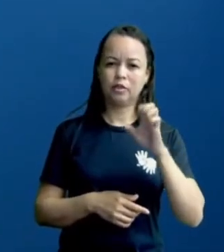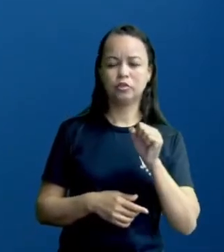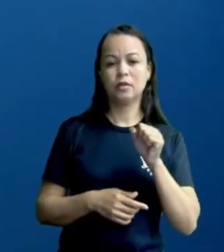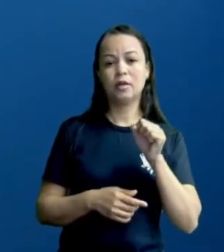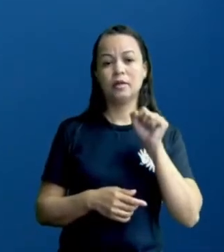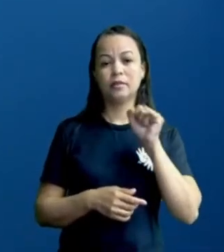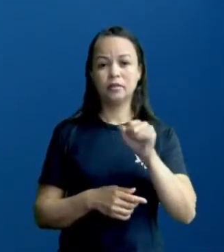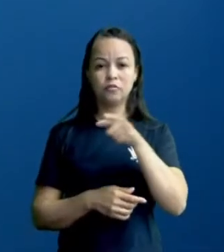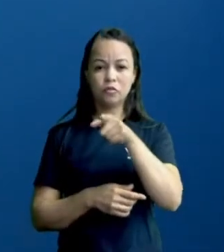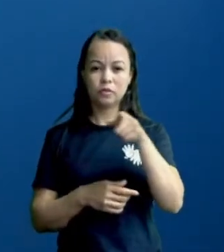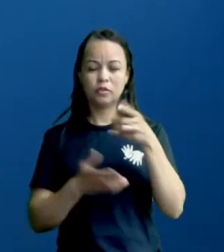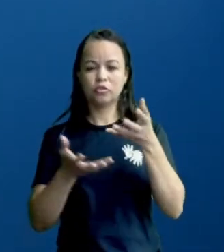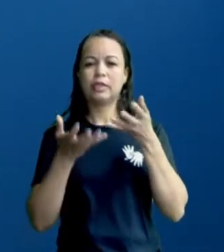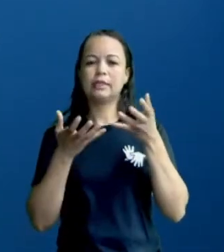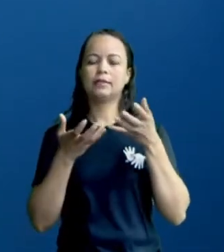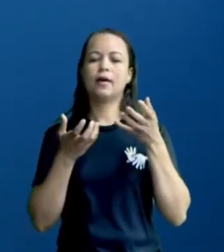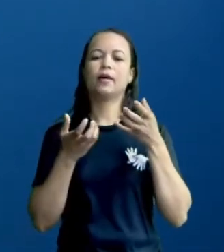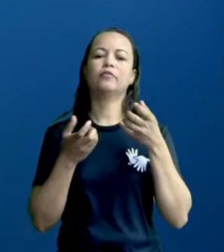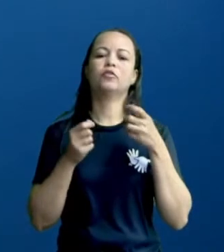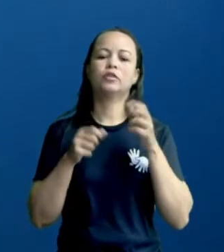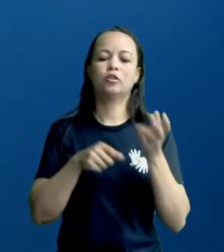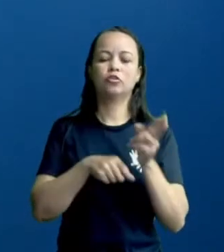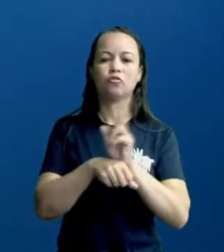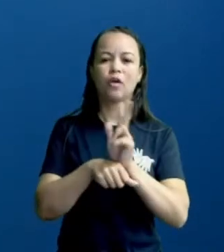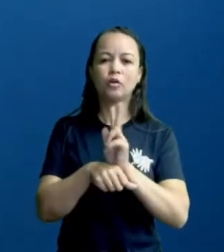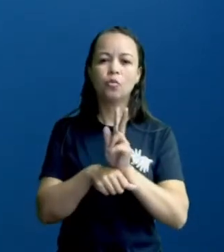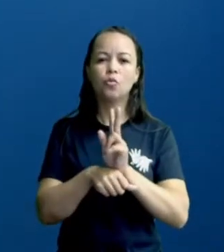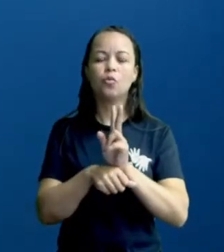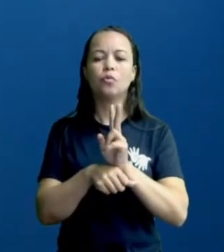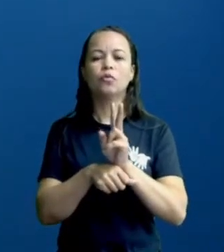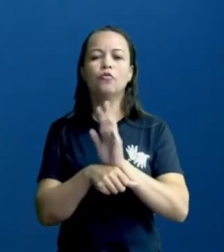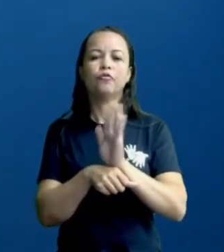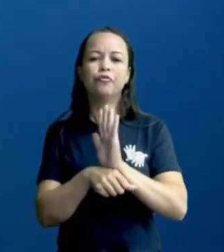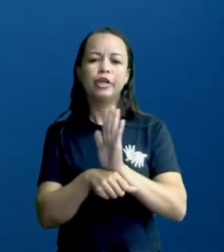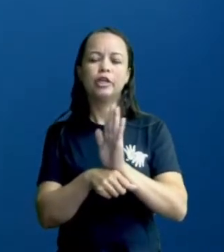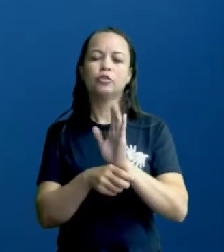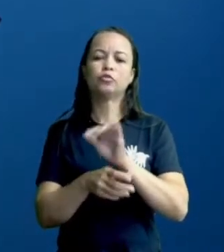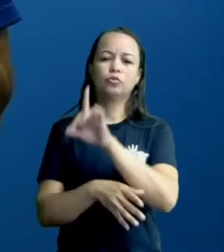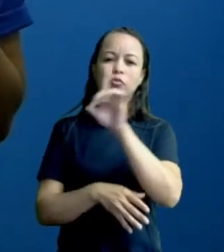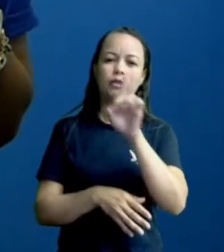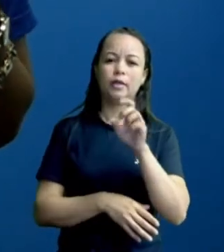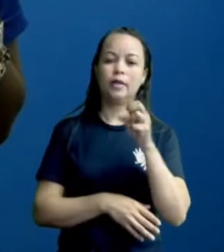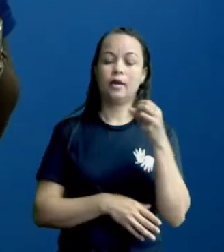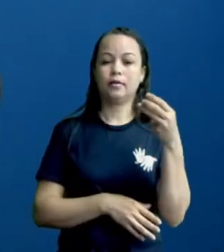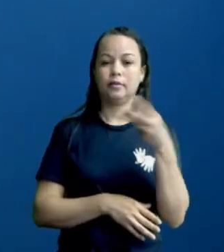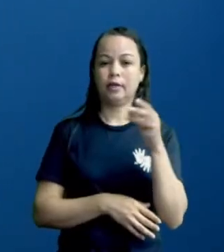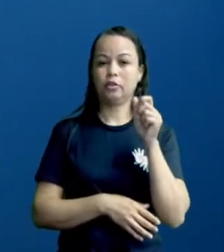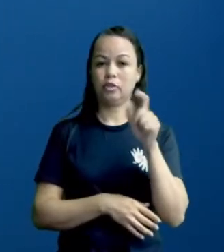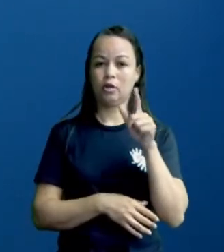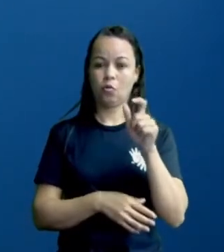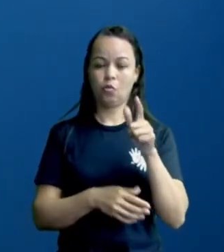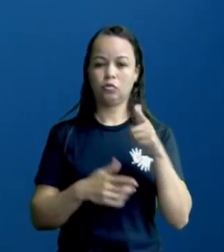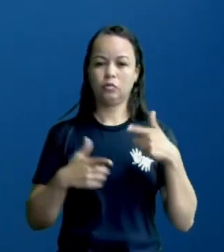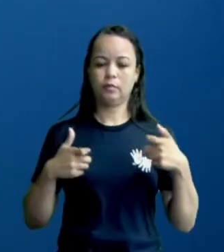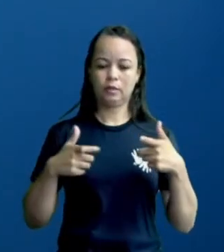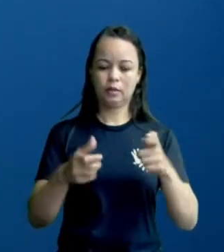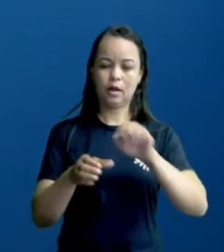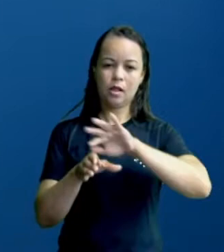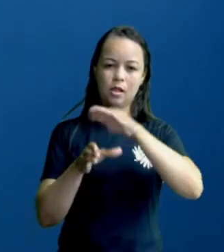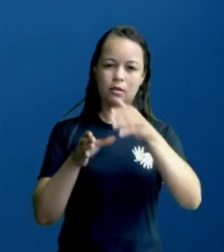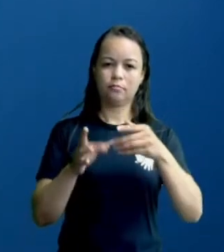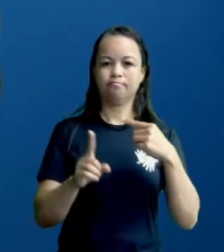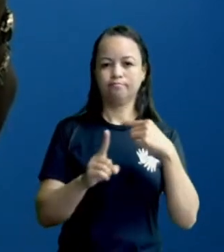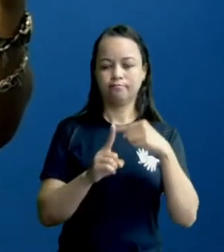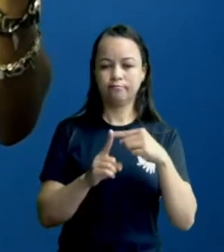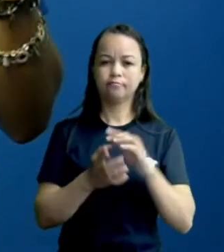aula, você vai ver, tá? A aula 3 de agosto, Batalha do Monte das Tabocas, tá certo? Dá uma